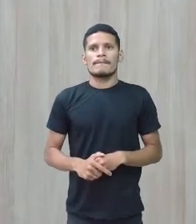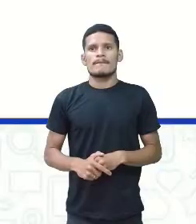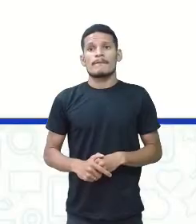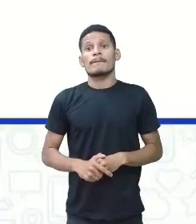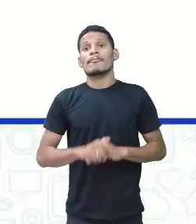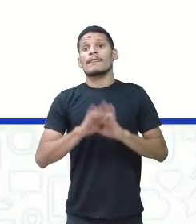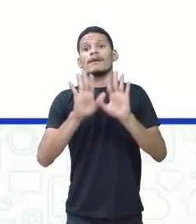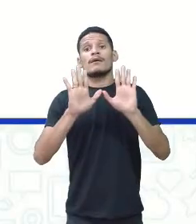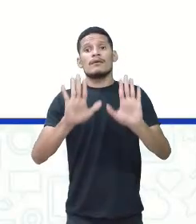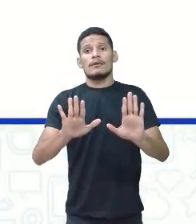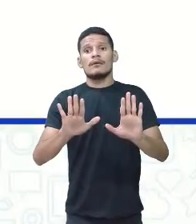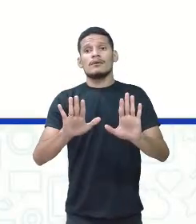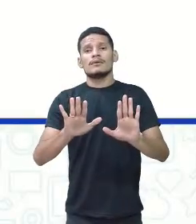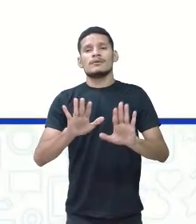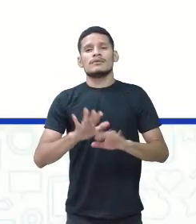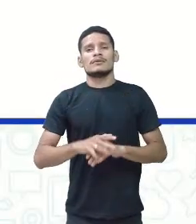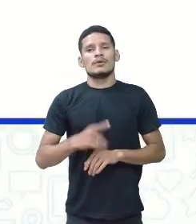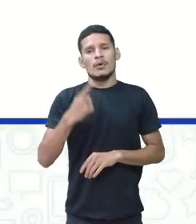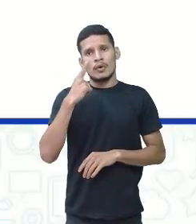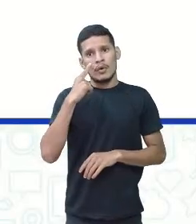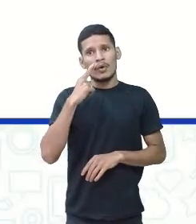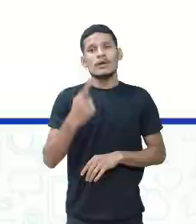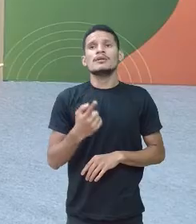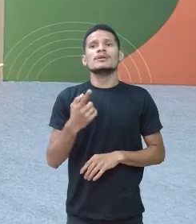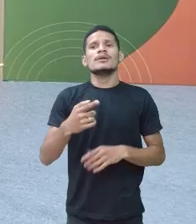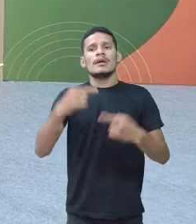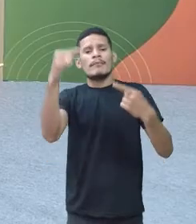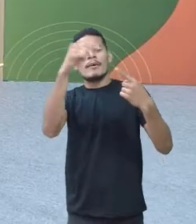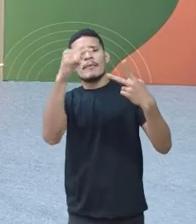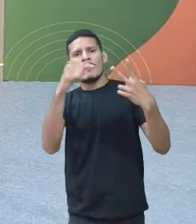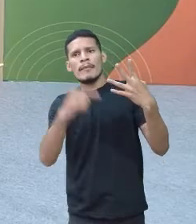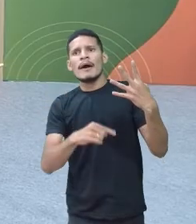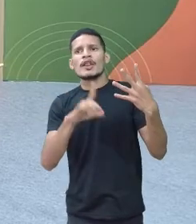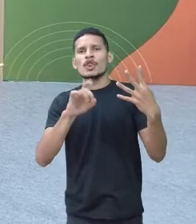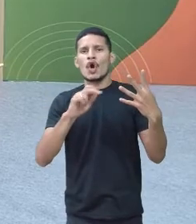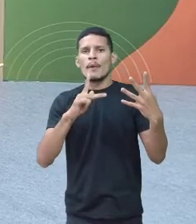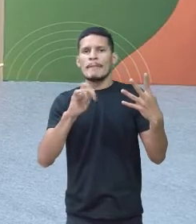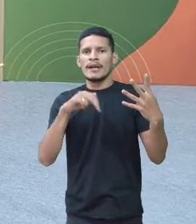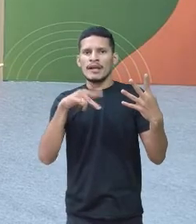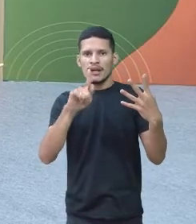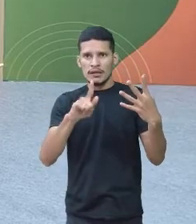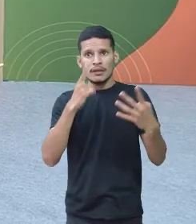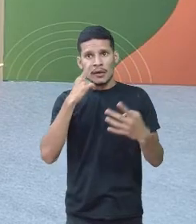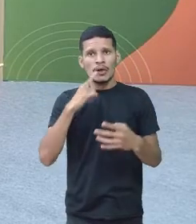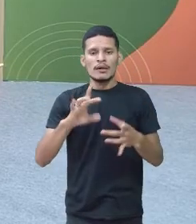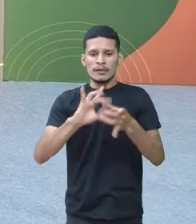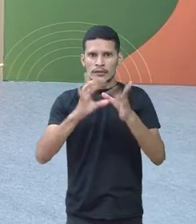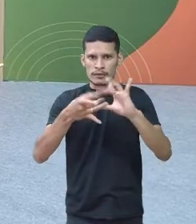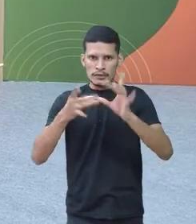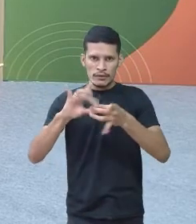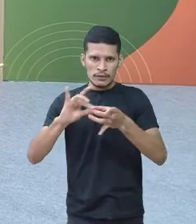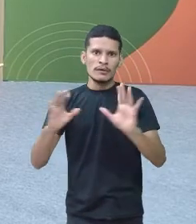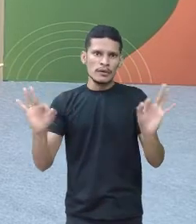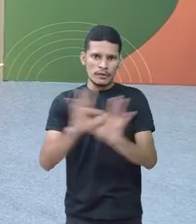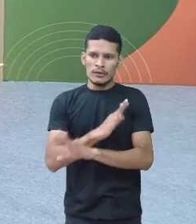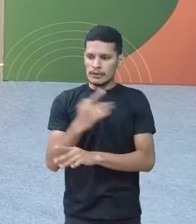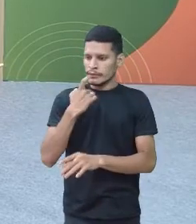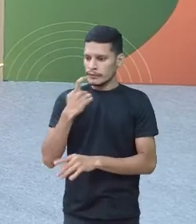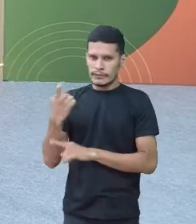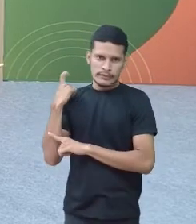E aí, histórico de doping. As Olimpíadas acabaram de acontecer aí,